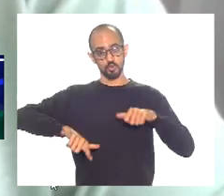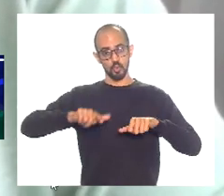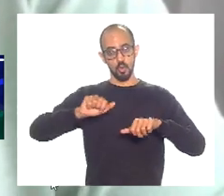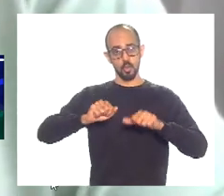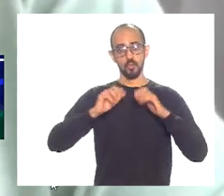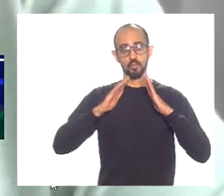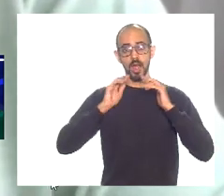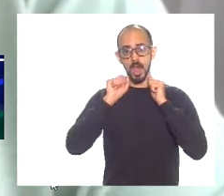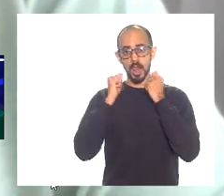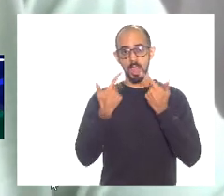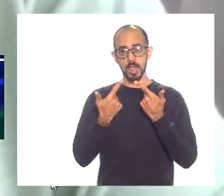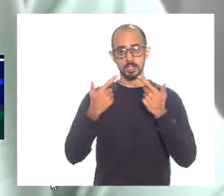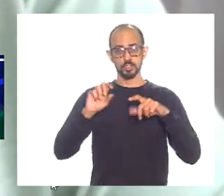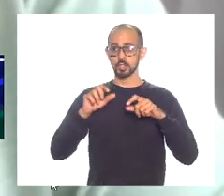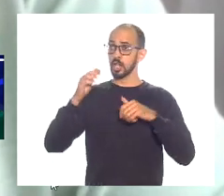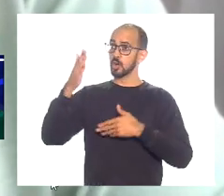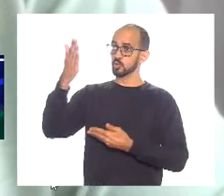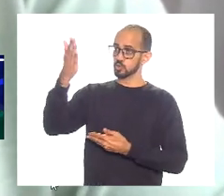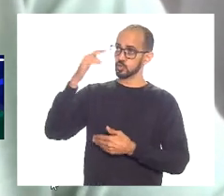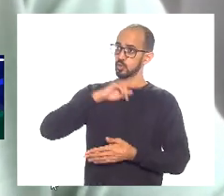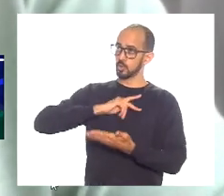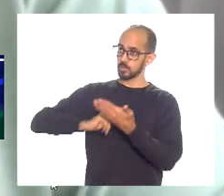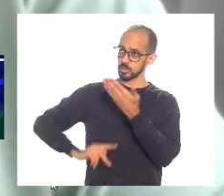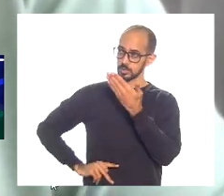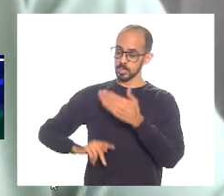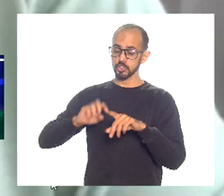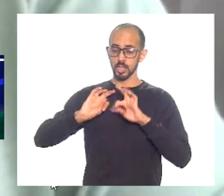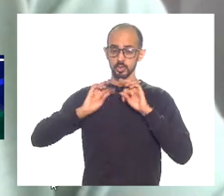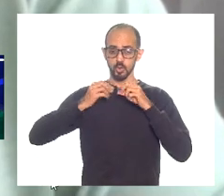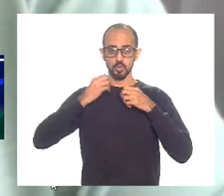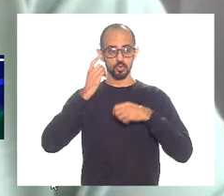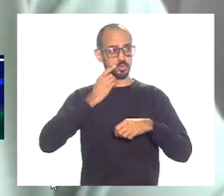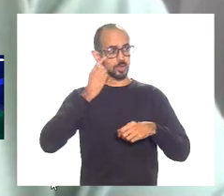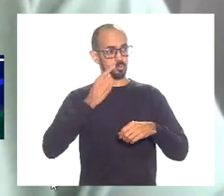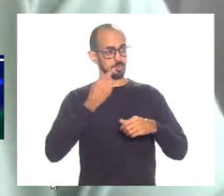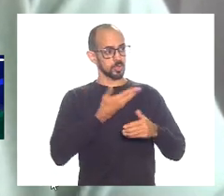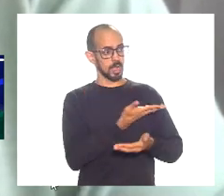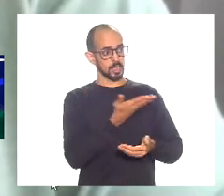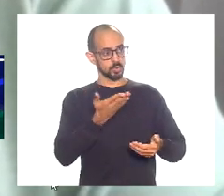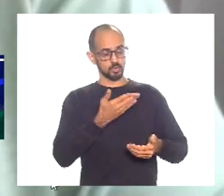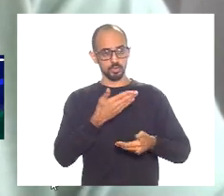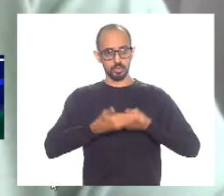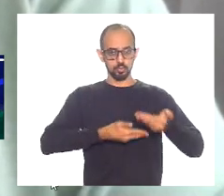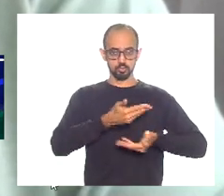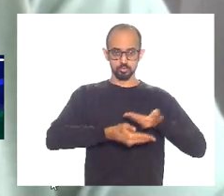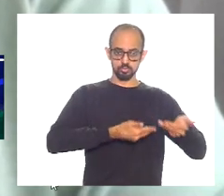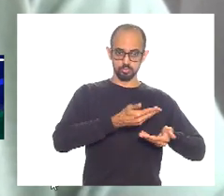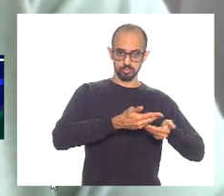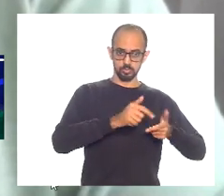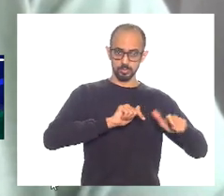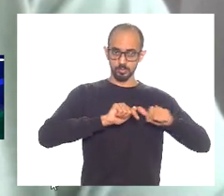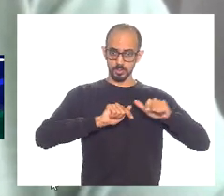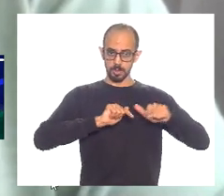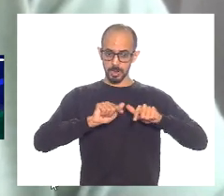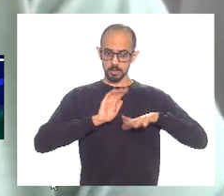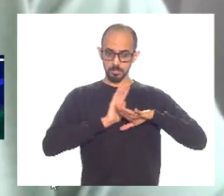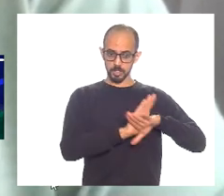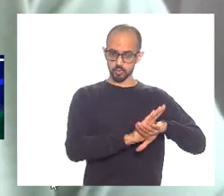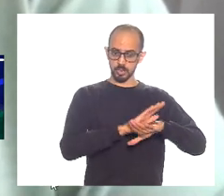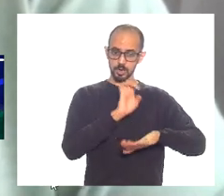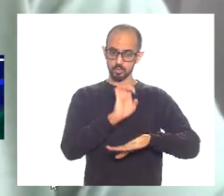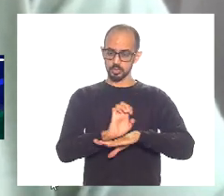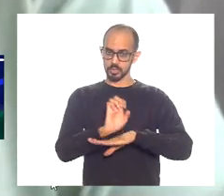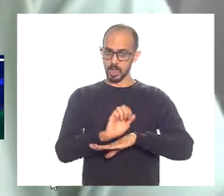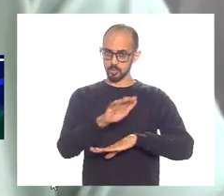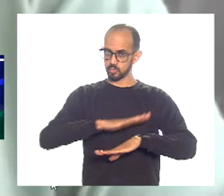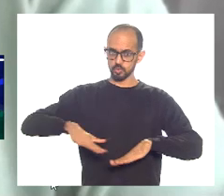ao senhor e todos os deputados envolvidos nessa questão, que, como sempre, trabalhando em prol do nosso Estado de uma forma